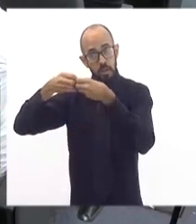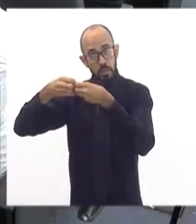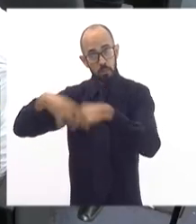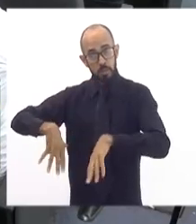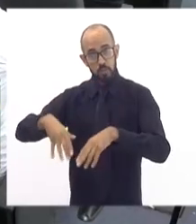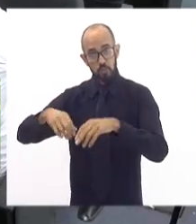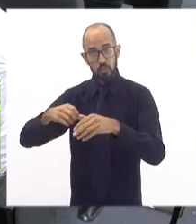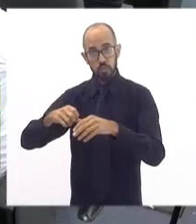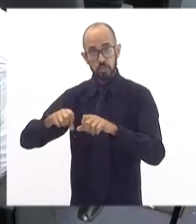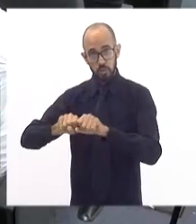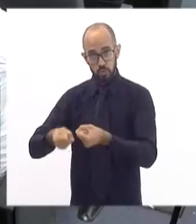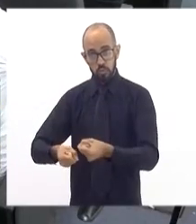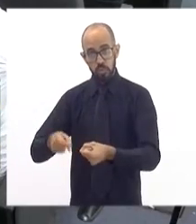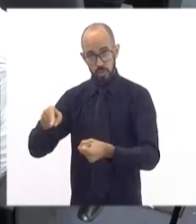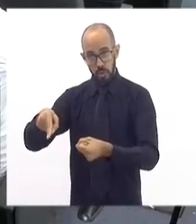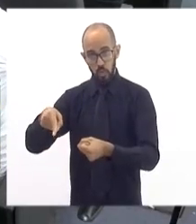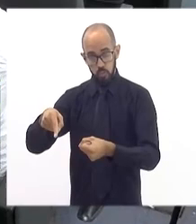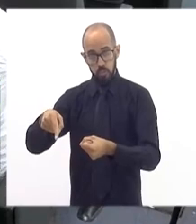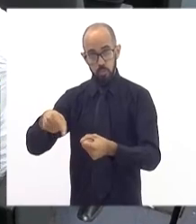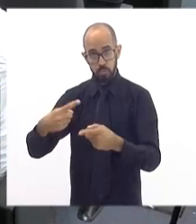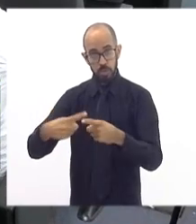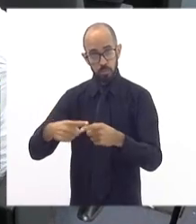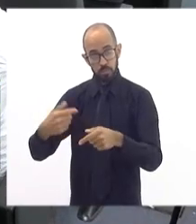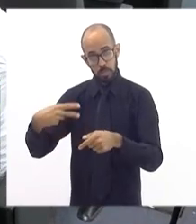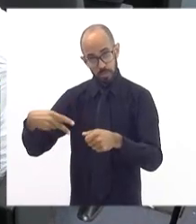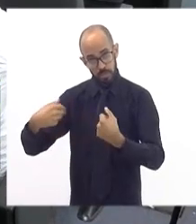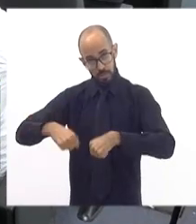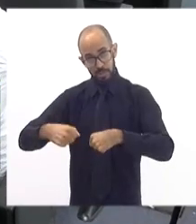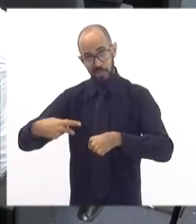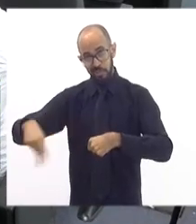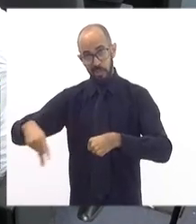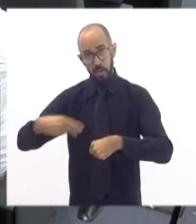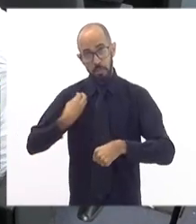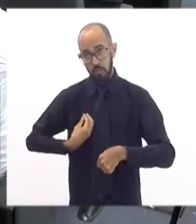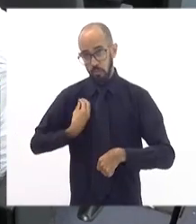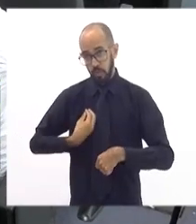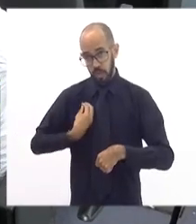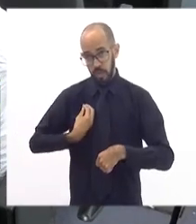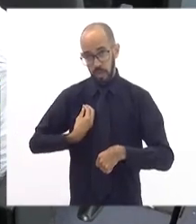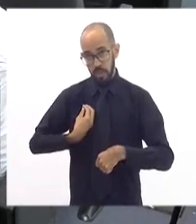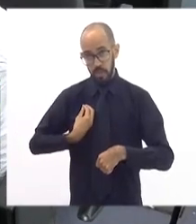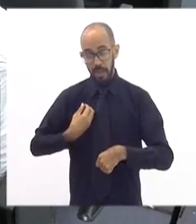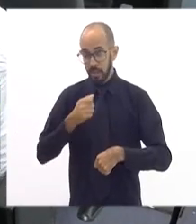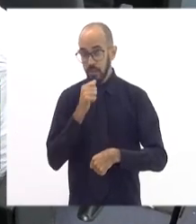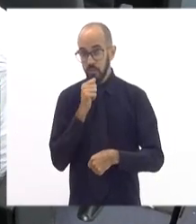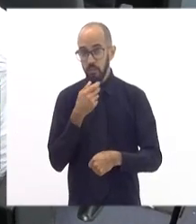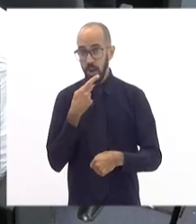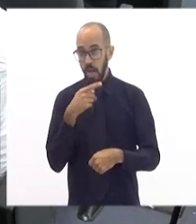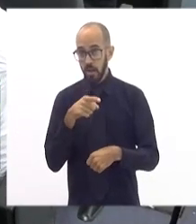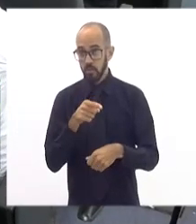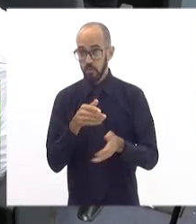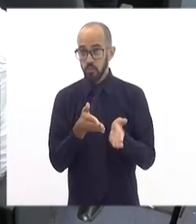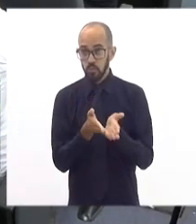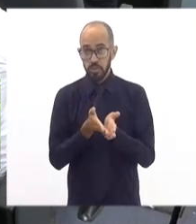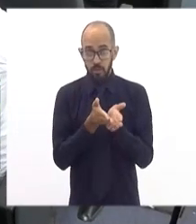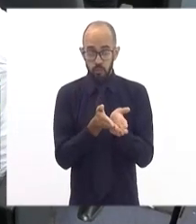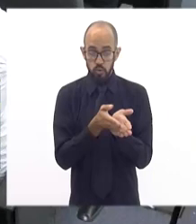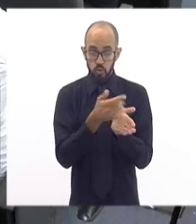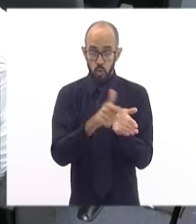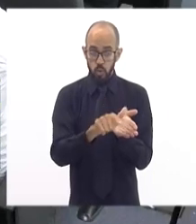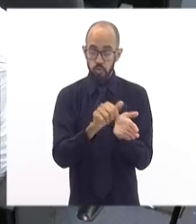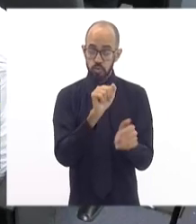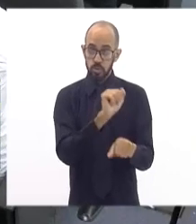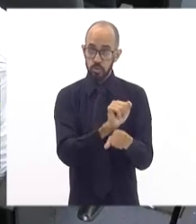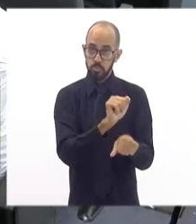sobreviver é e Nem começamos a colocar aqui os outros navios que estão à espera que também podem sofrer